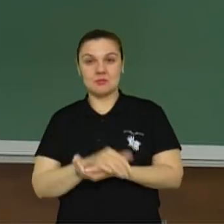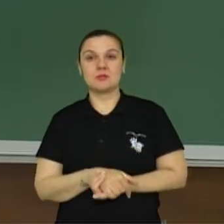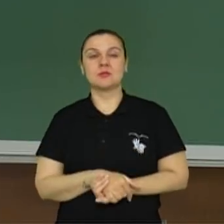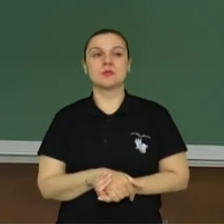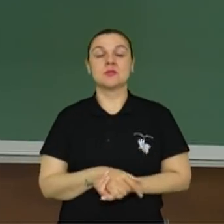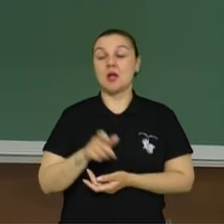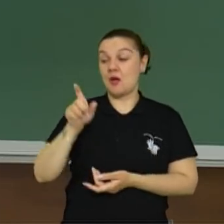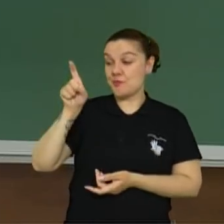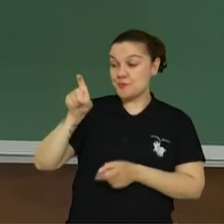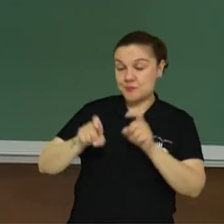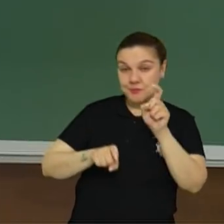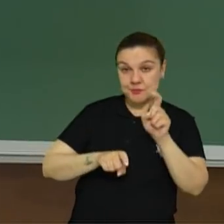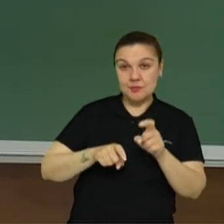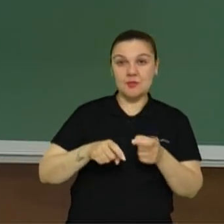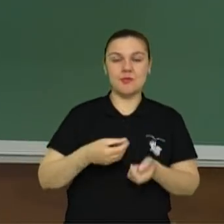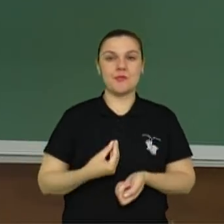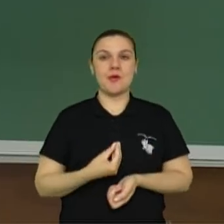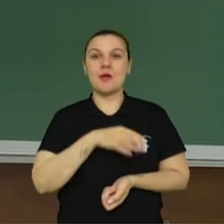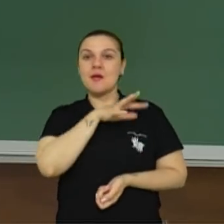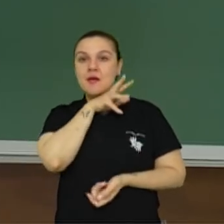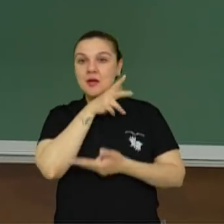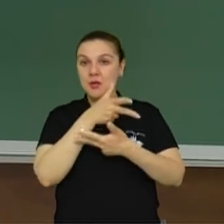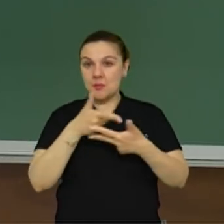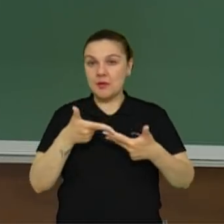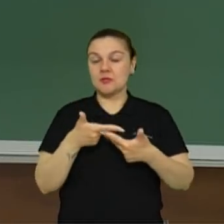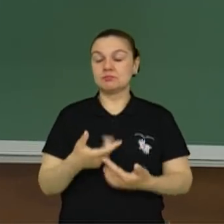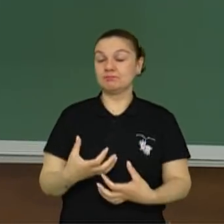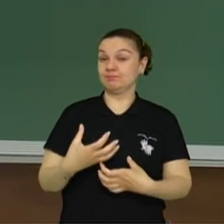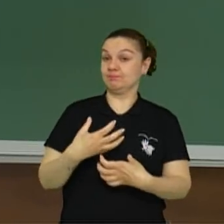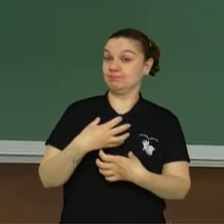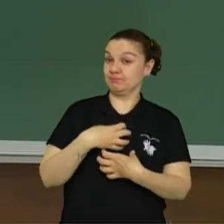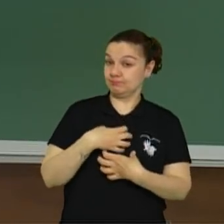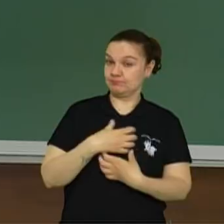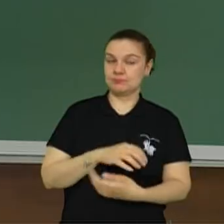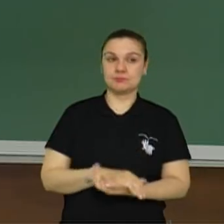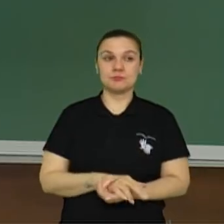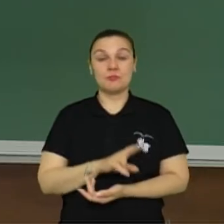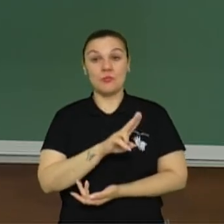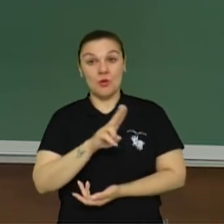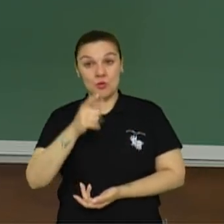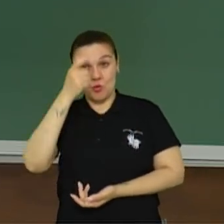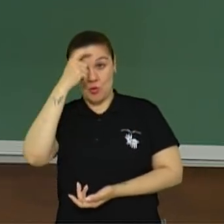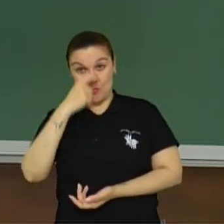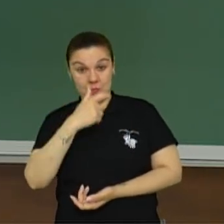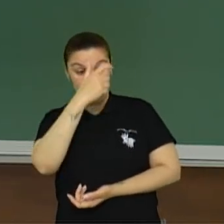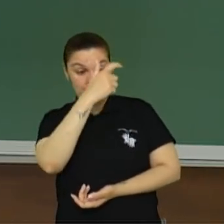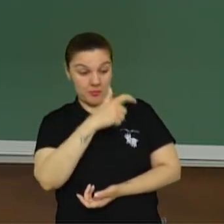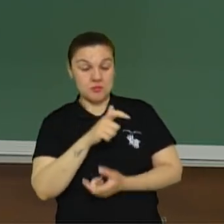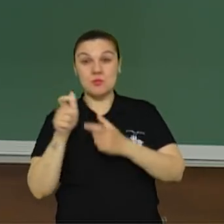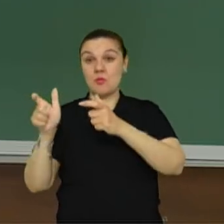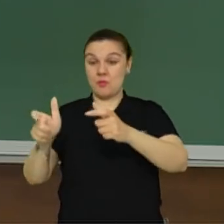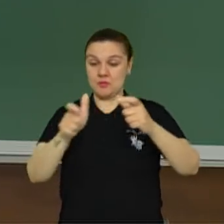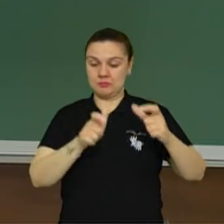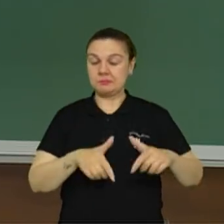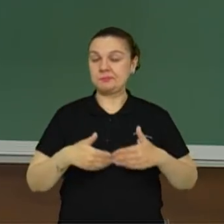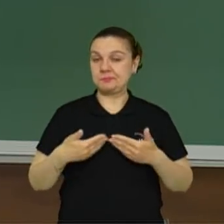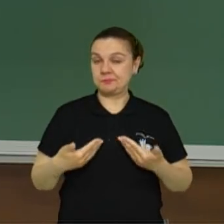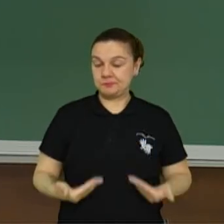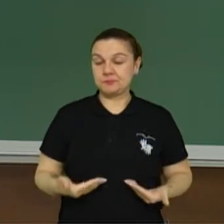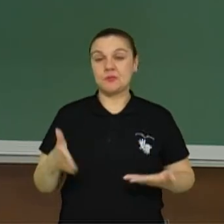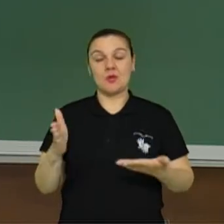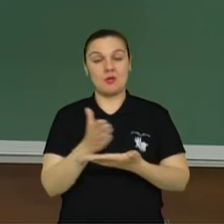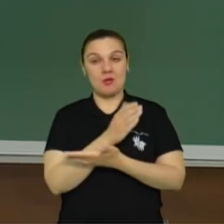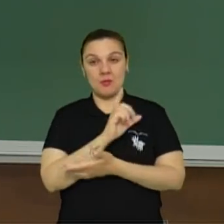aos seres, né, aos sentimentos, nome às pessoas, aos locais, enfim, né? Então é uma